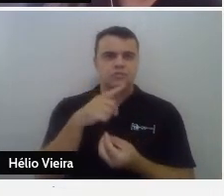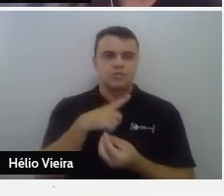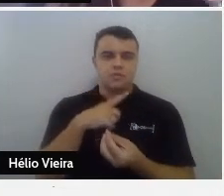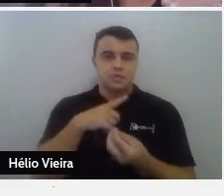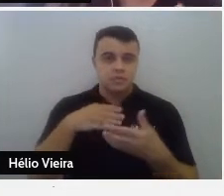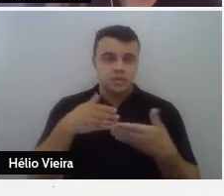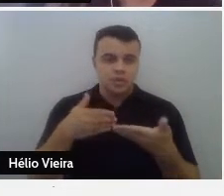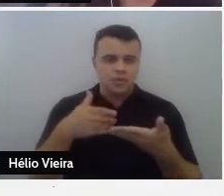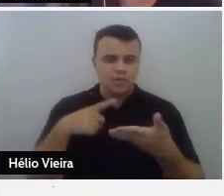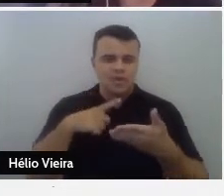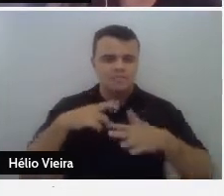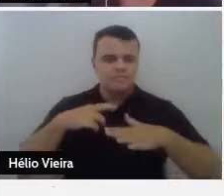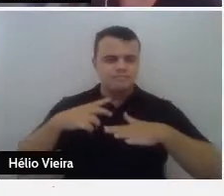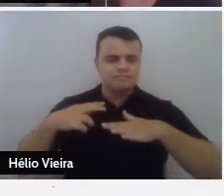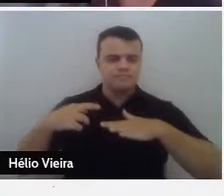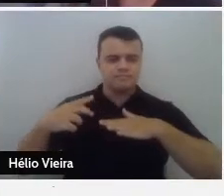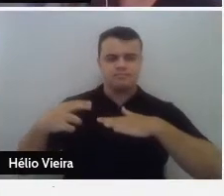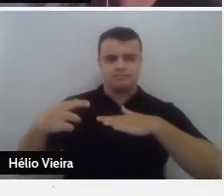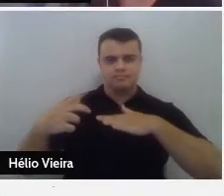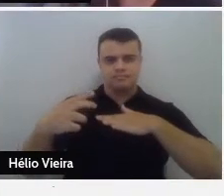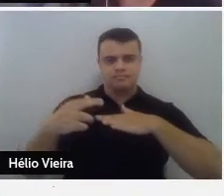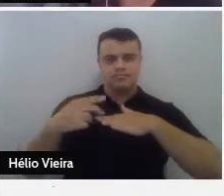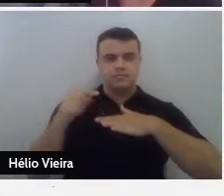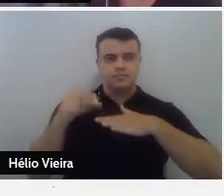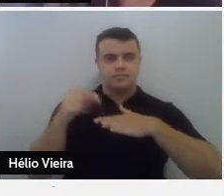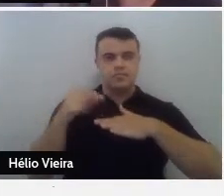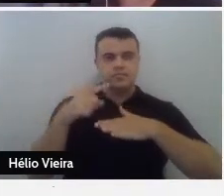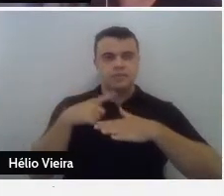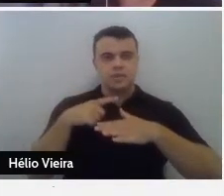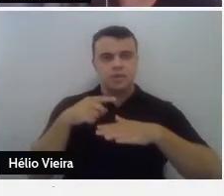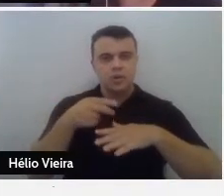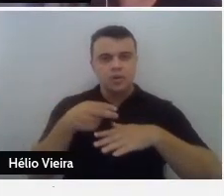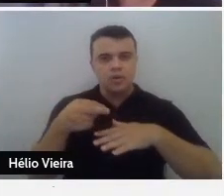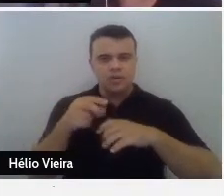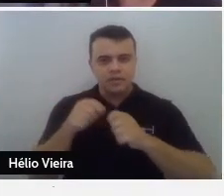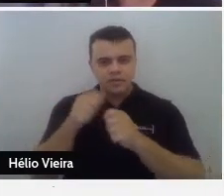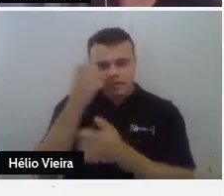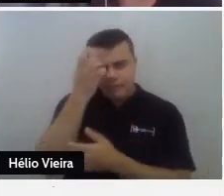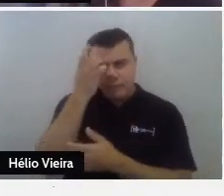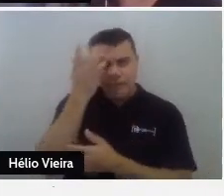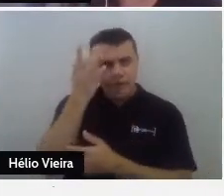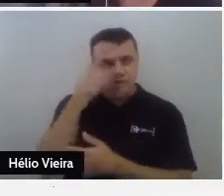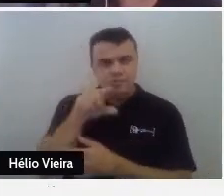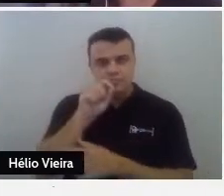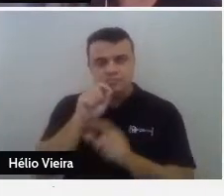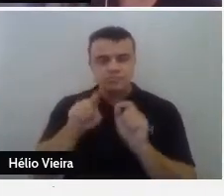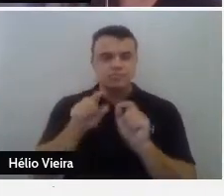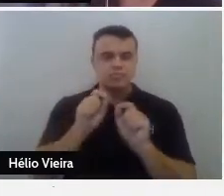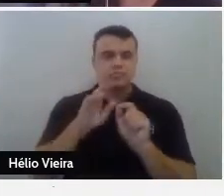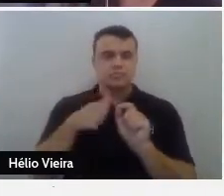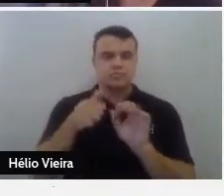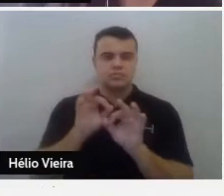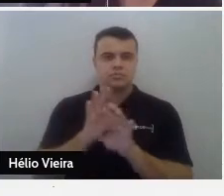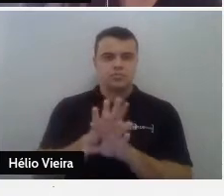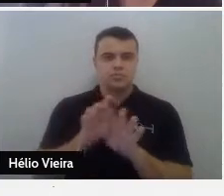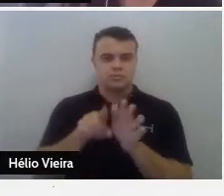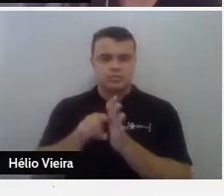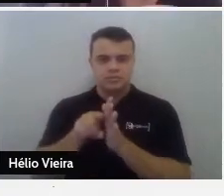tem uma série de movimentos para ser explorados.